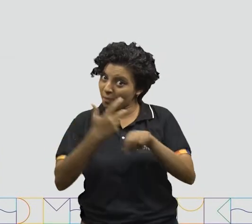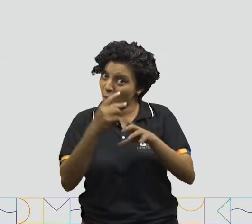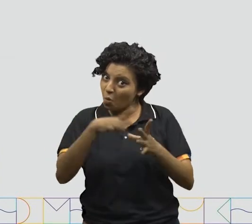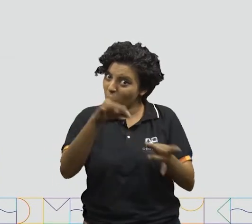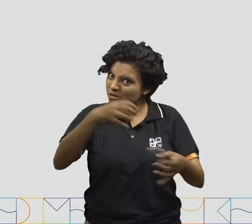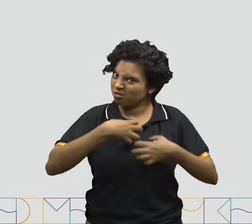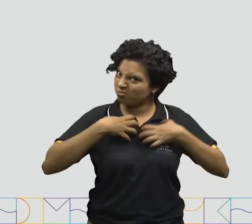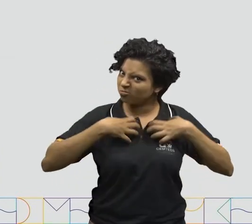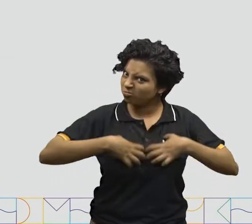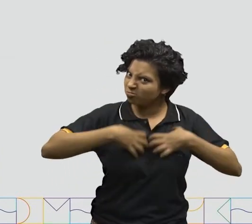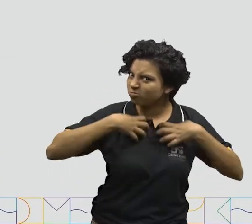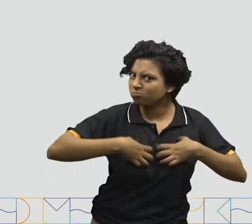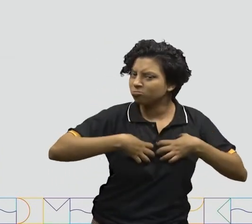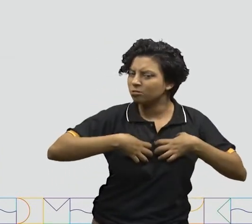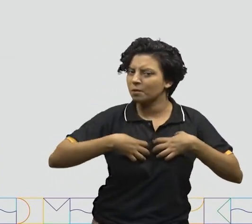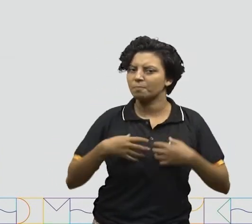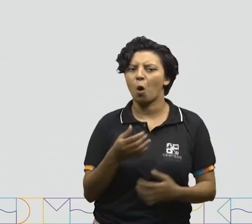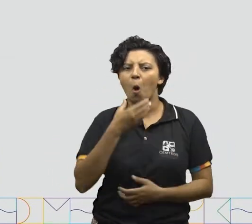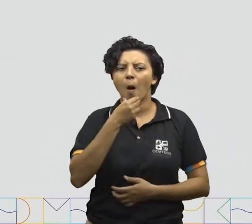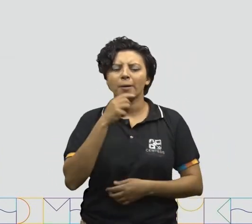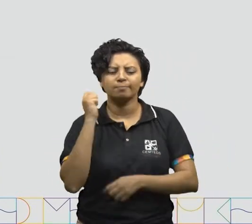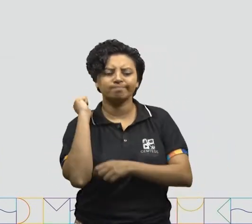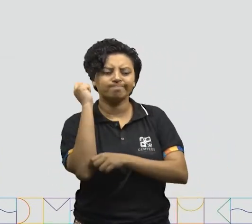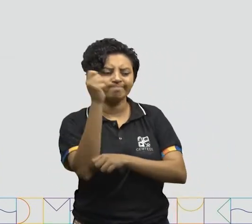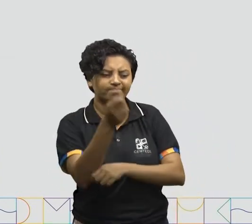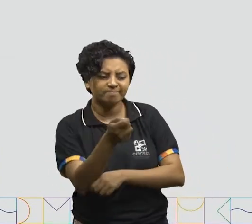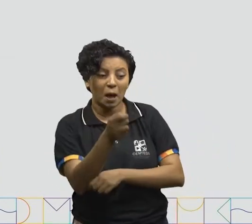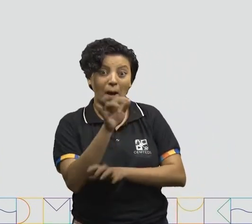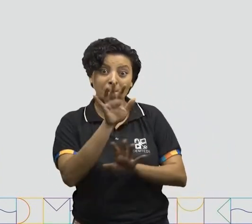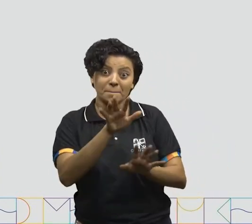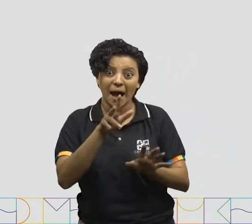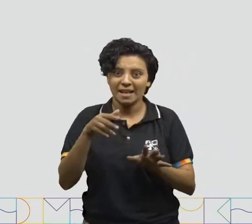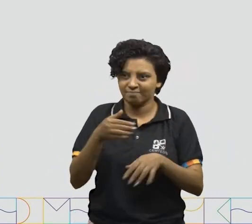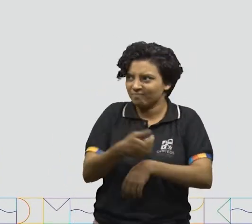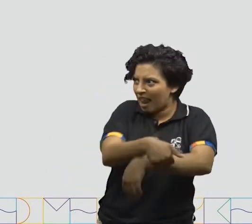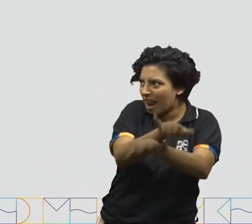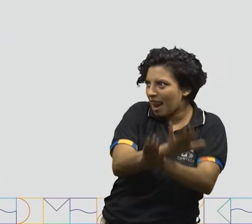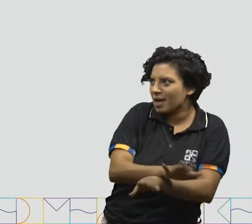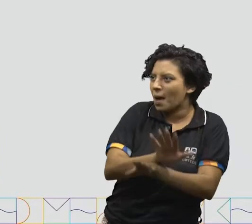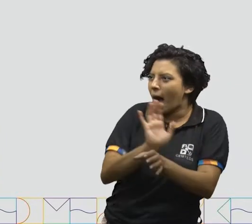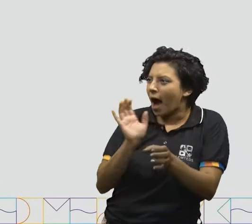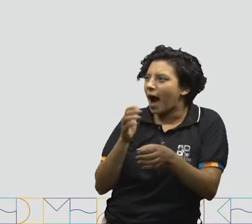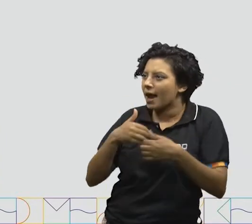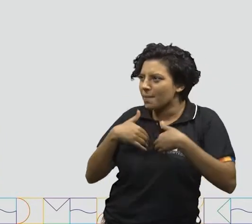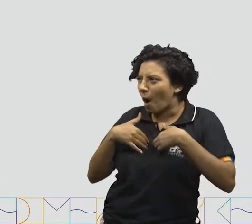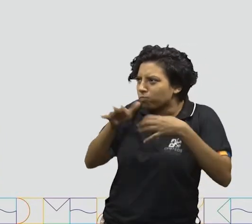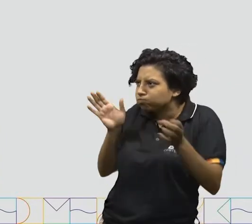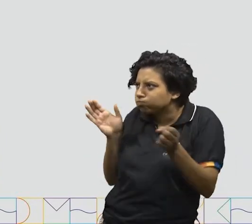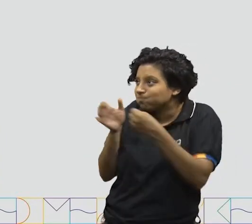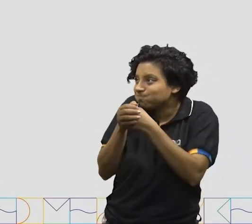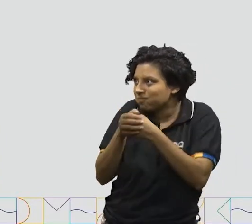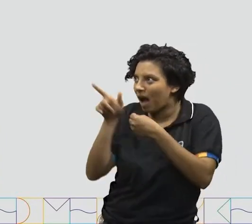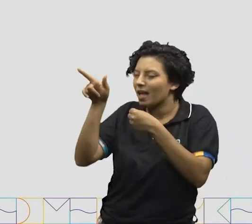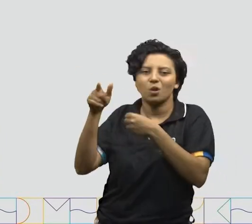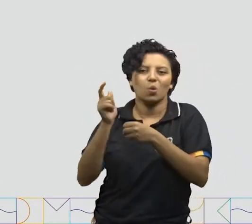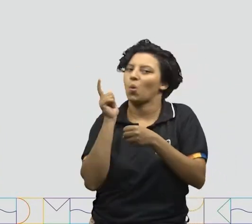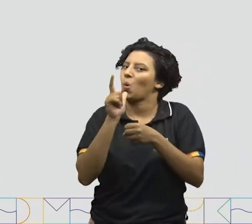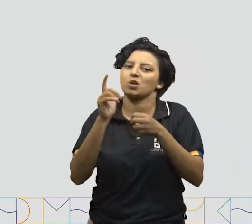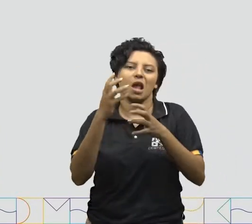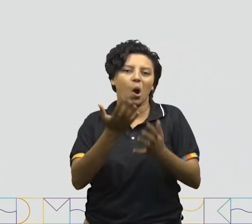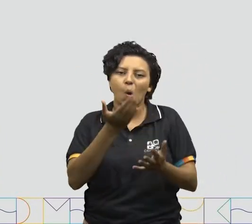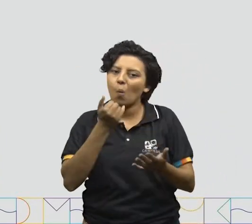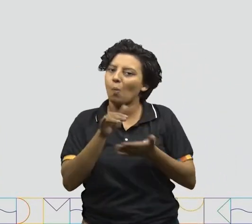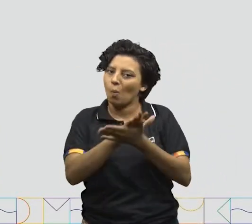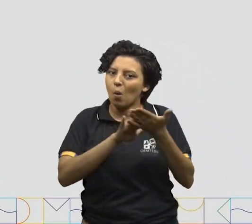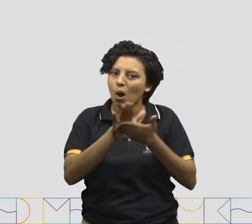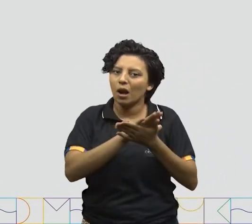iam para o mar, ela prendia os animais para que eles não pudessem pescar ou caçar. Uma forma de acalmar a ira de Sedna era